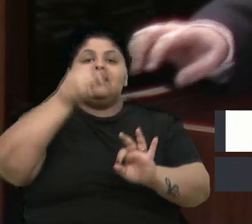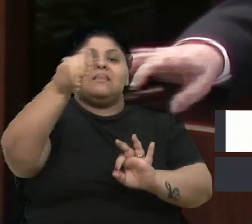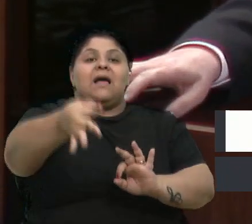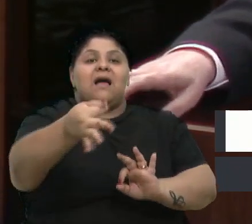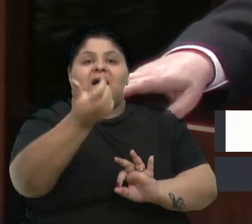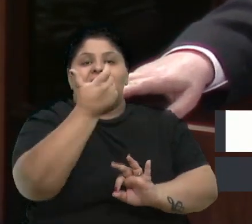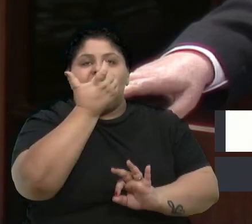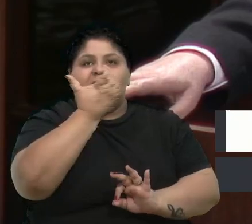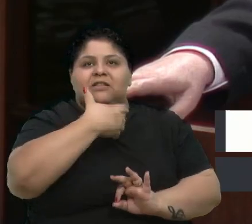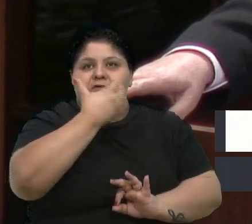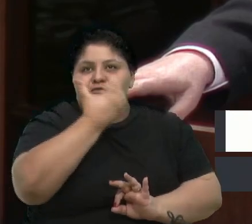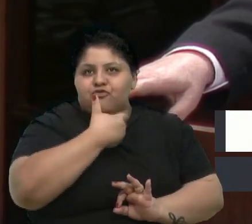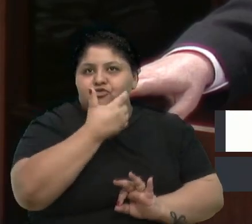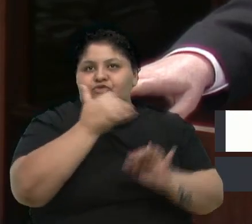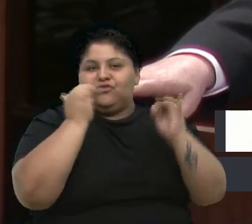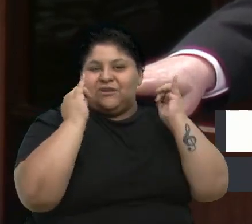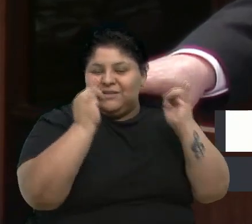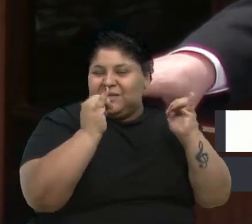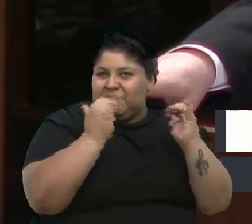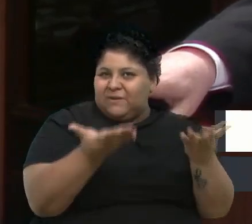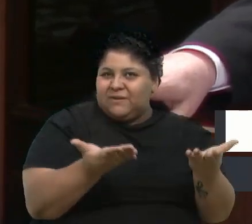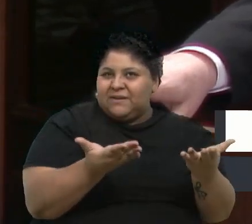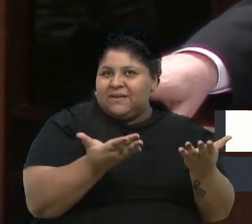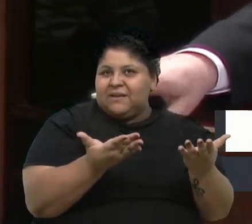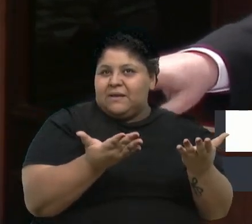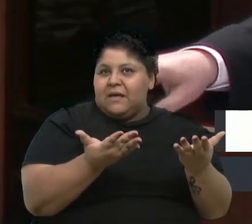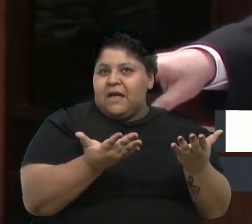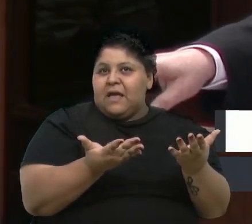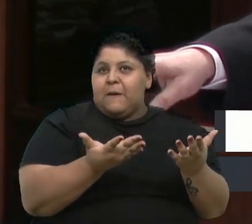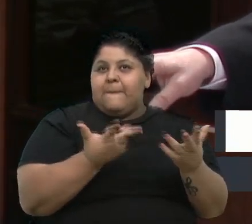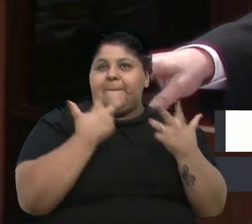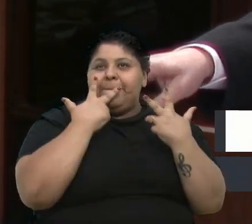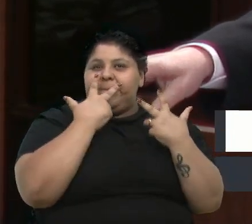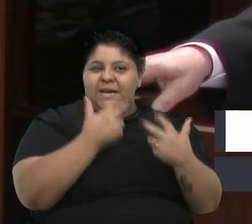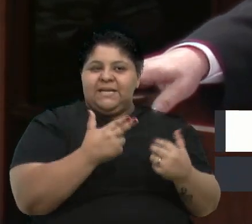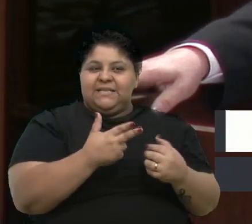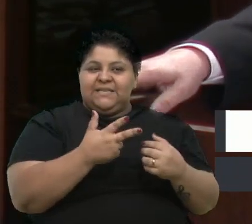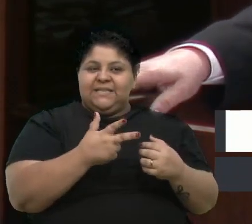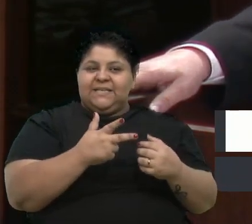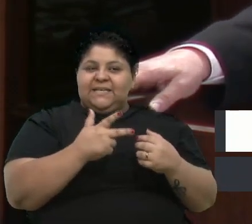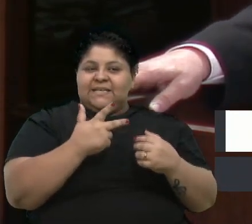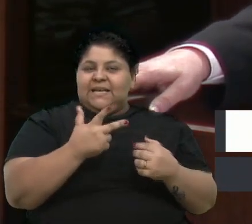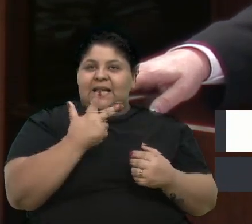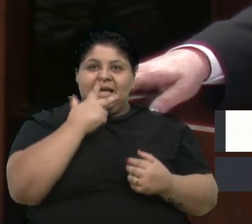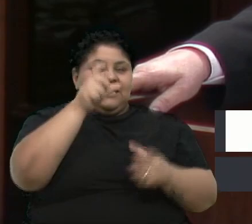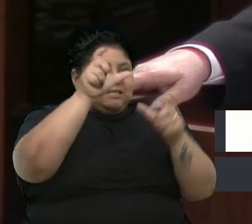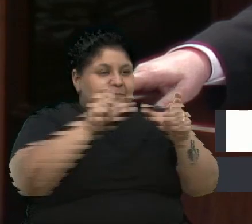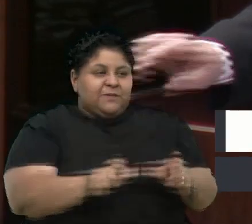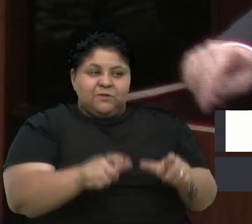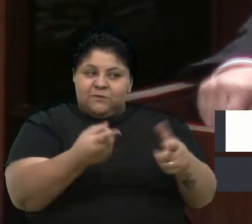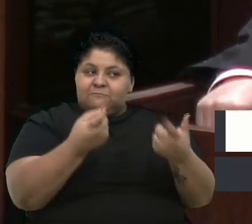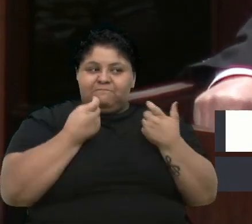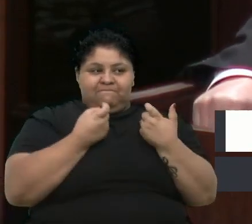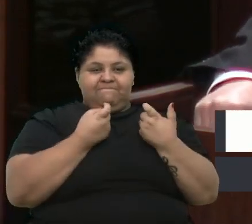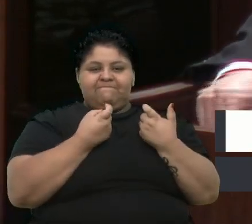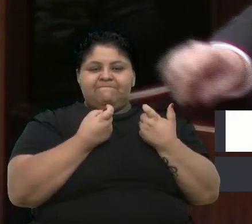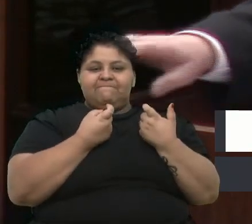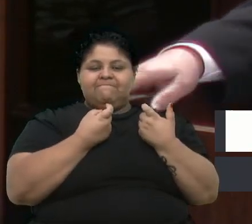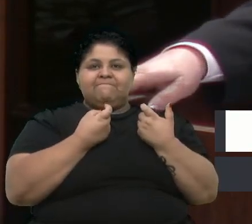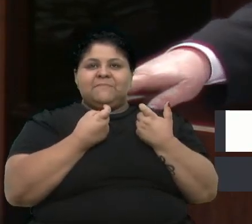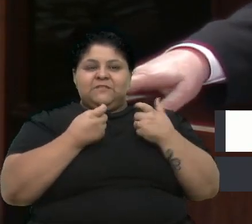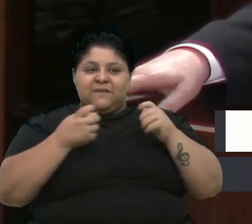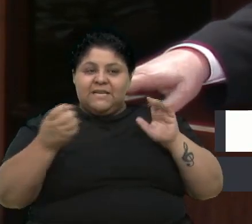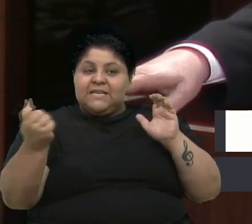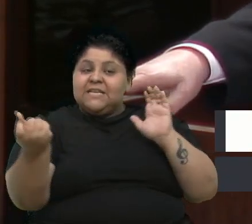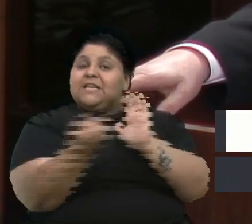do transporte. É algo que parece invisível. O mercado funciona de forma invisível e vai impactar na